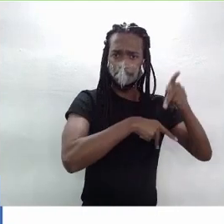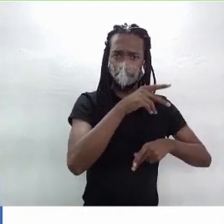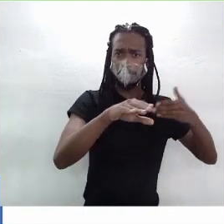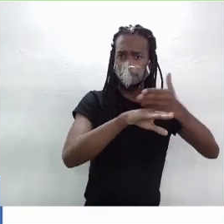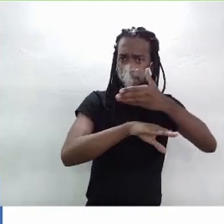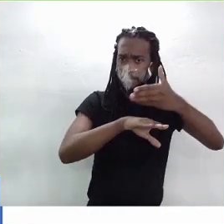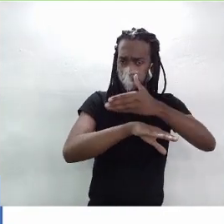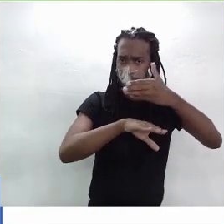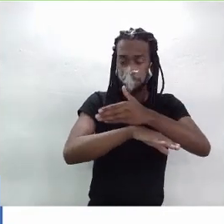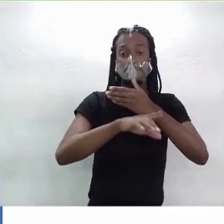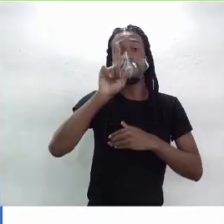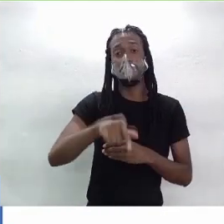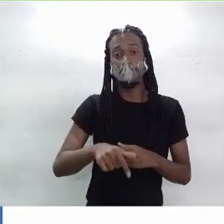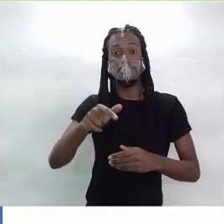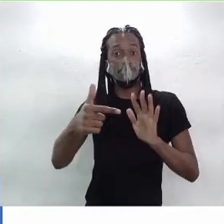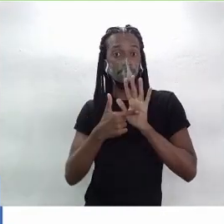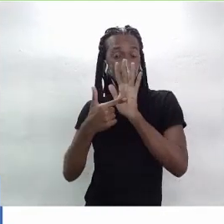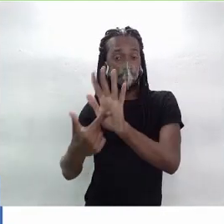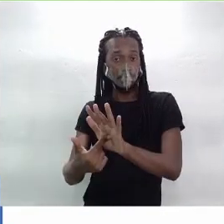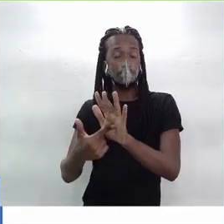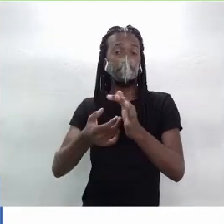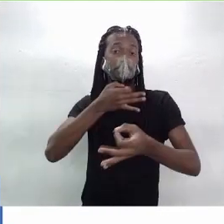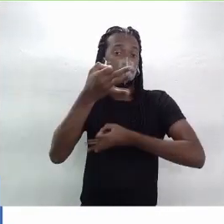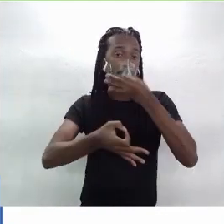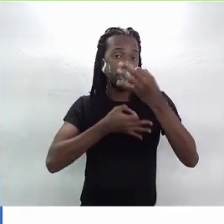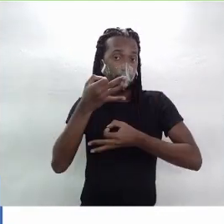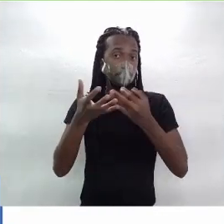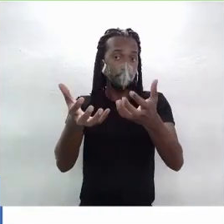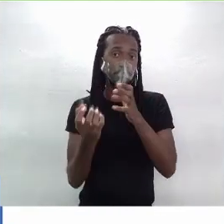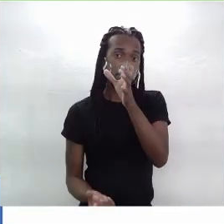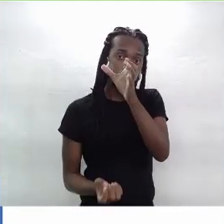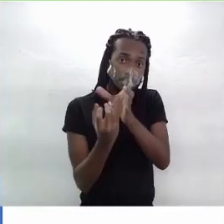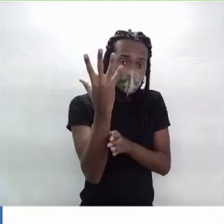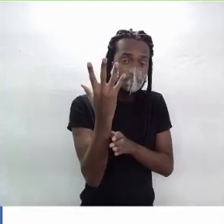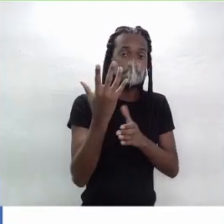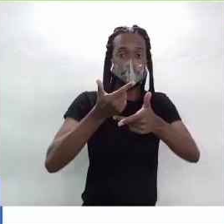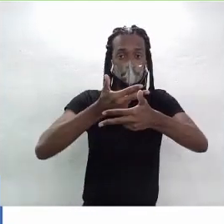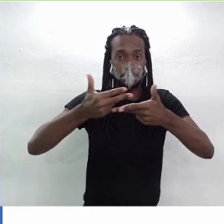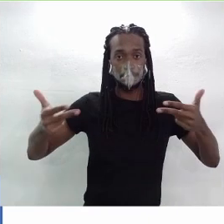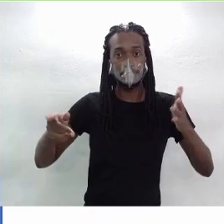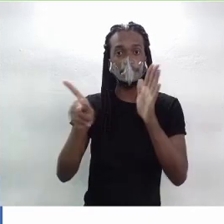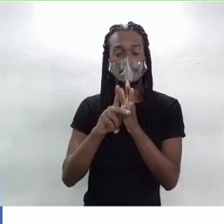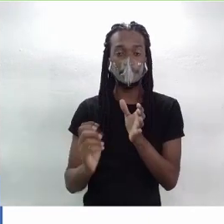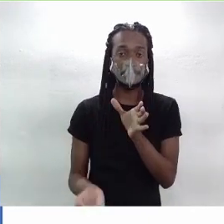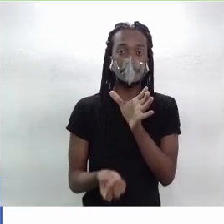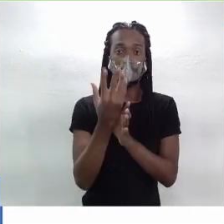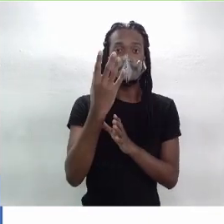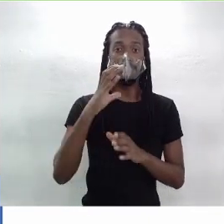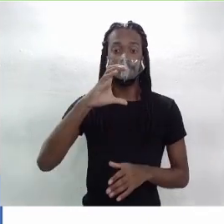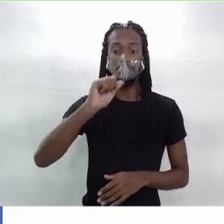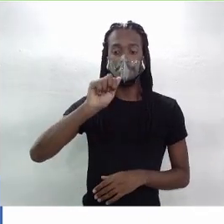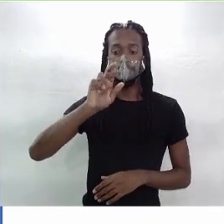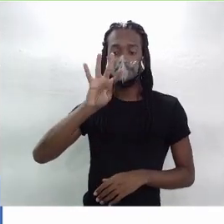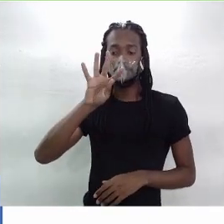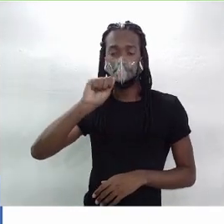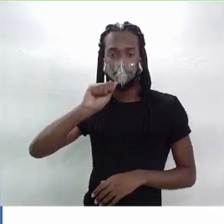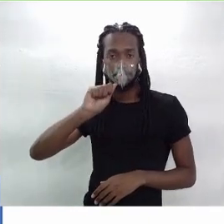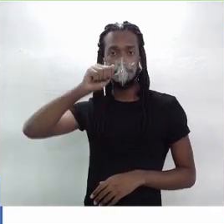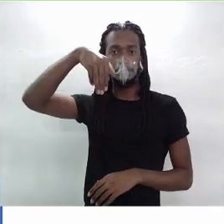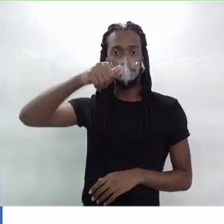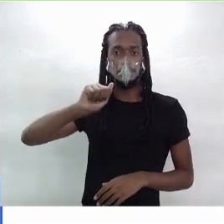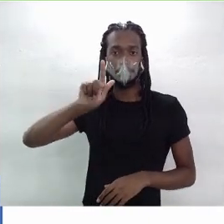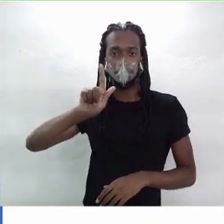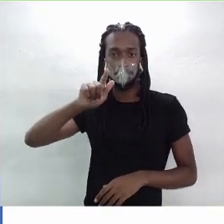na apresentação de sugestões para elaboração da nova Carta Magna, quer